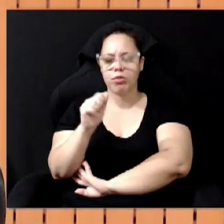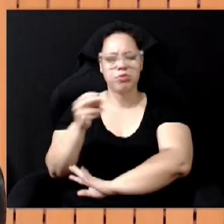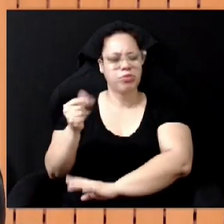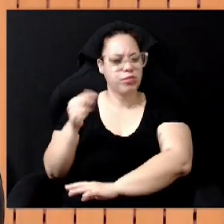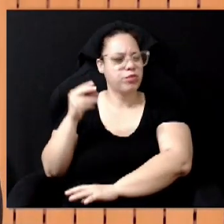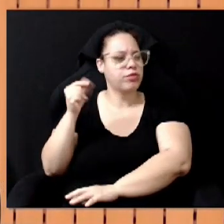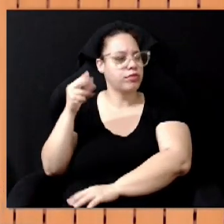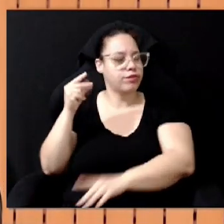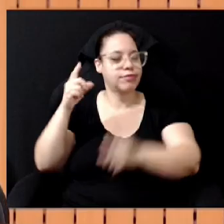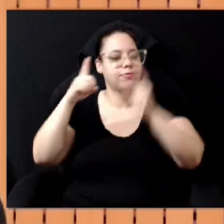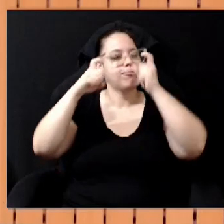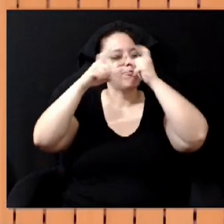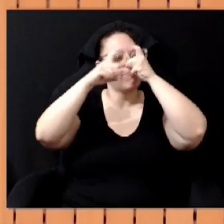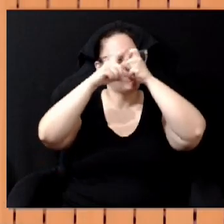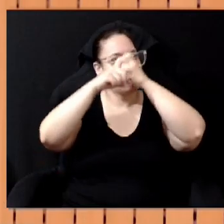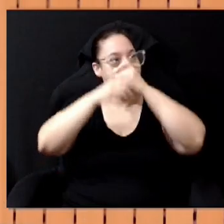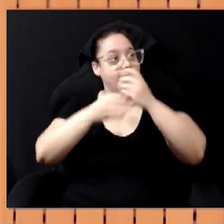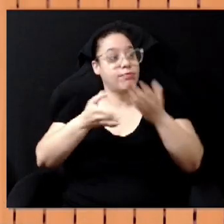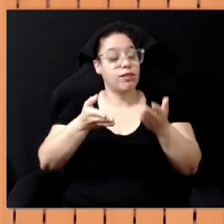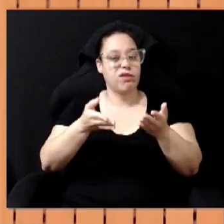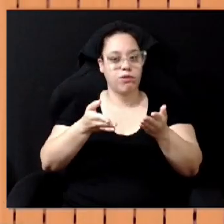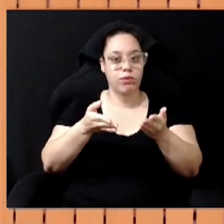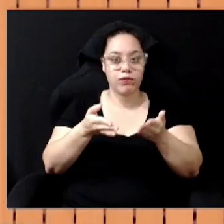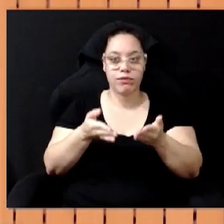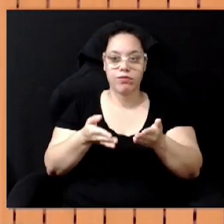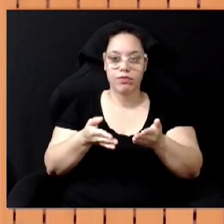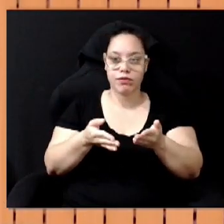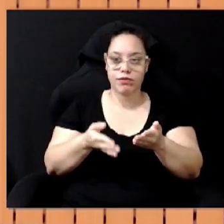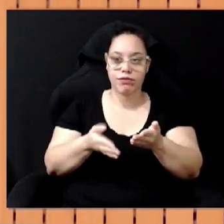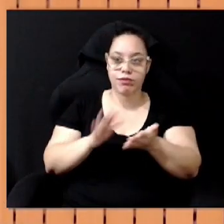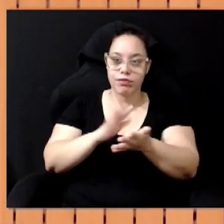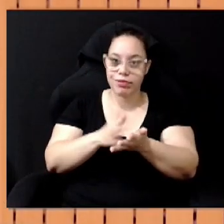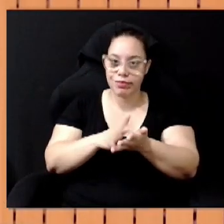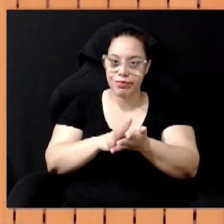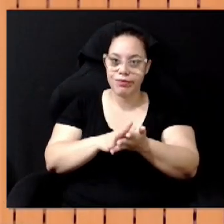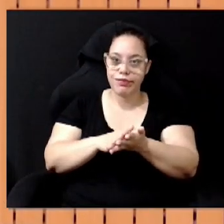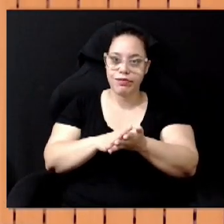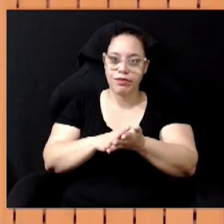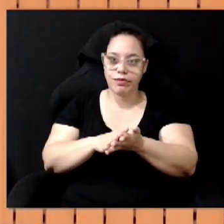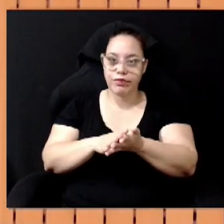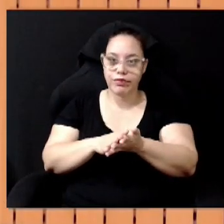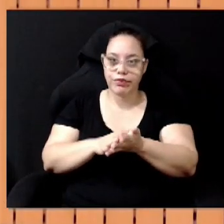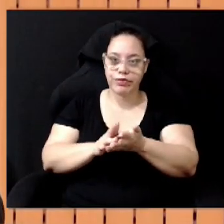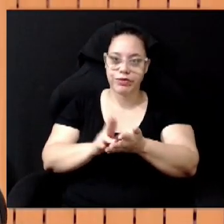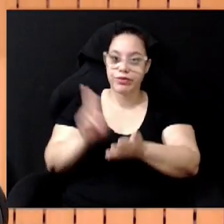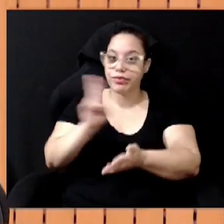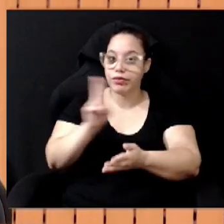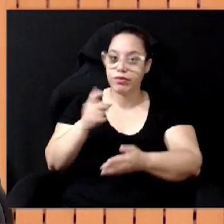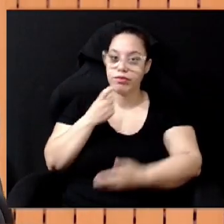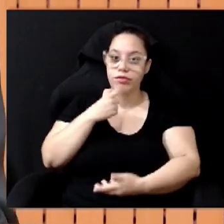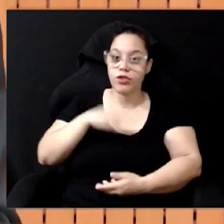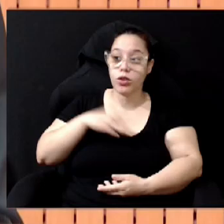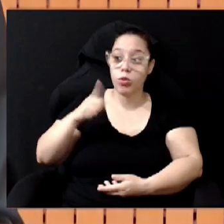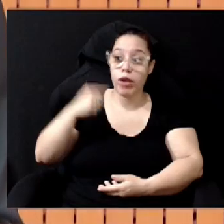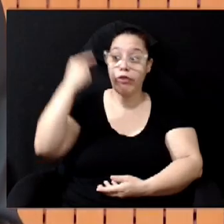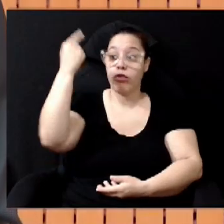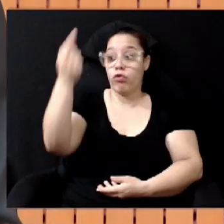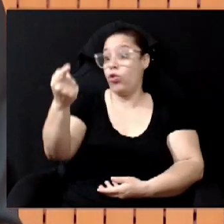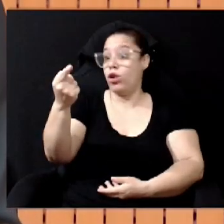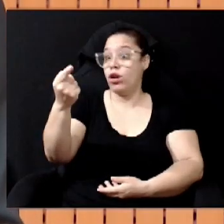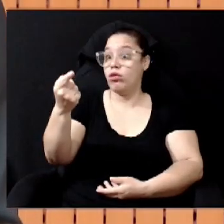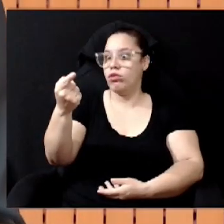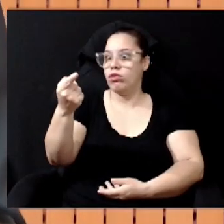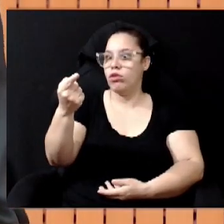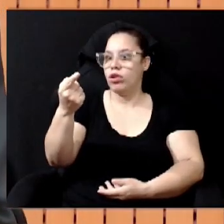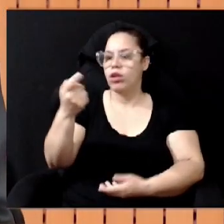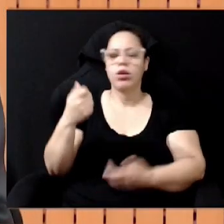dificuldade levam e carregam o samba na nossa cidade, e levando o nome de Campinas, inclusive, para fora. A gente precisava fazer alguma coisa